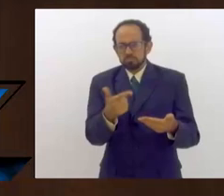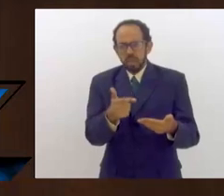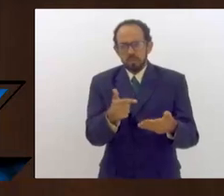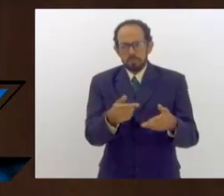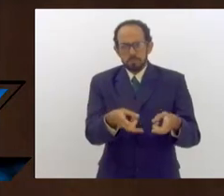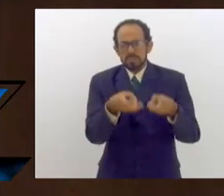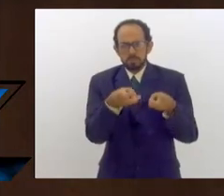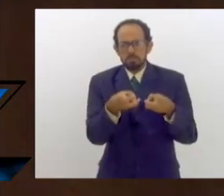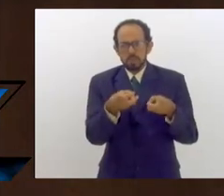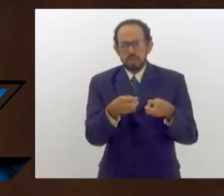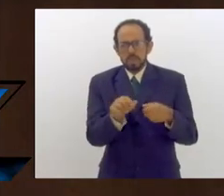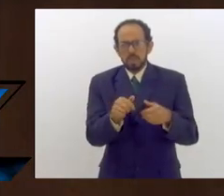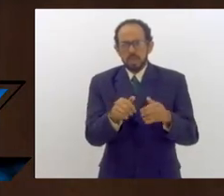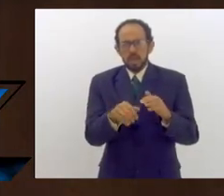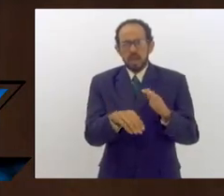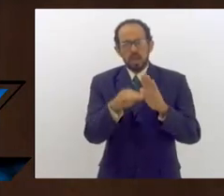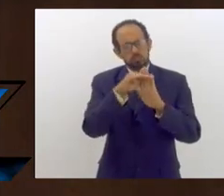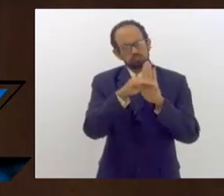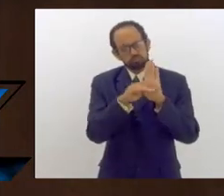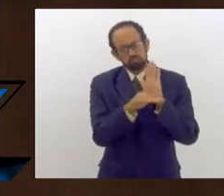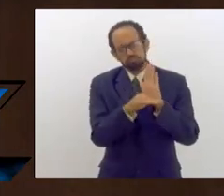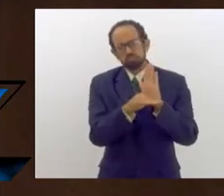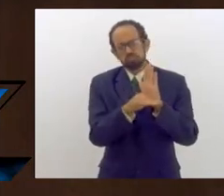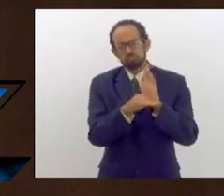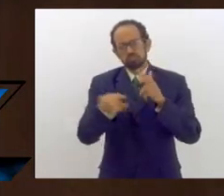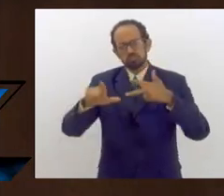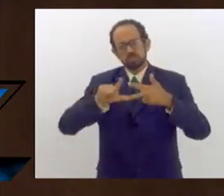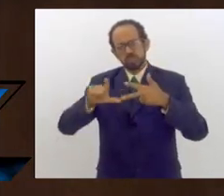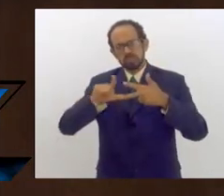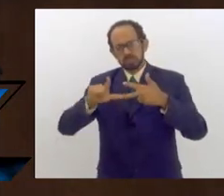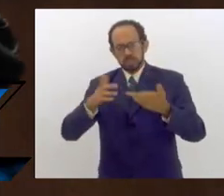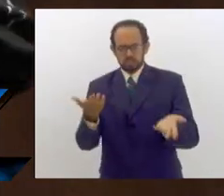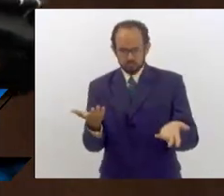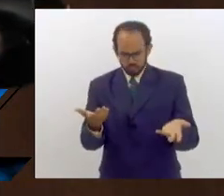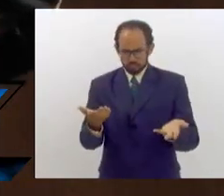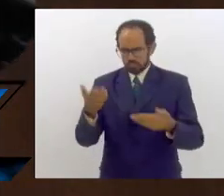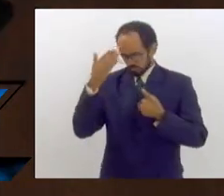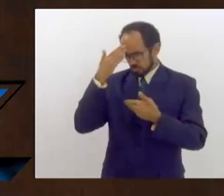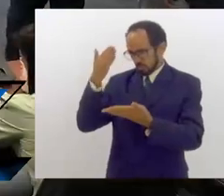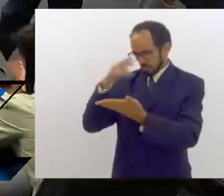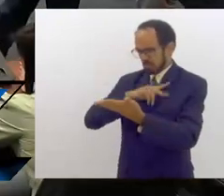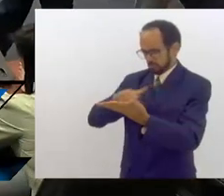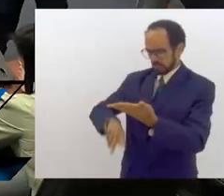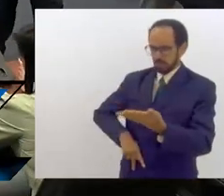é legislativo da casa é isso que eu queria pontuar Obrigada presidente